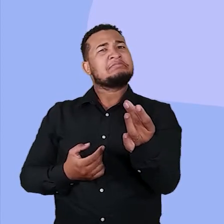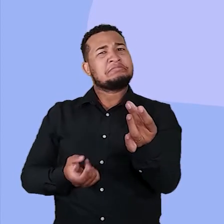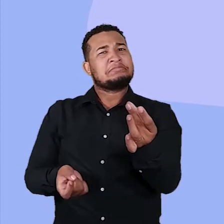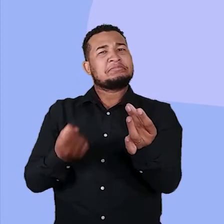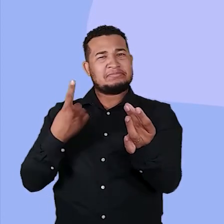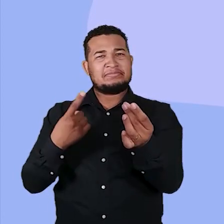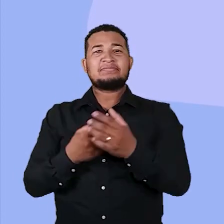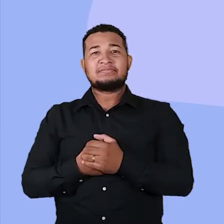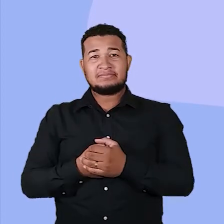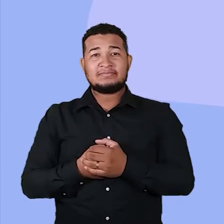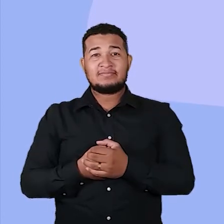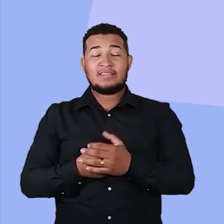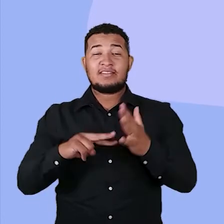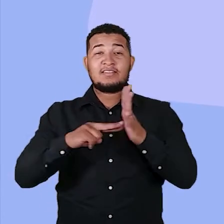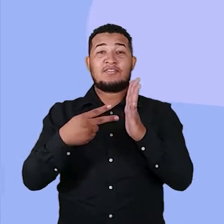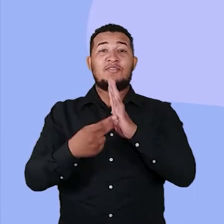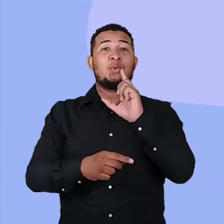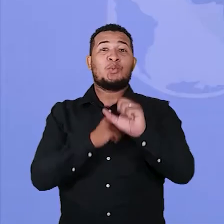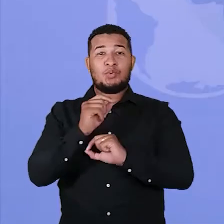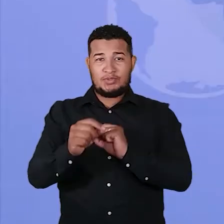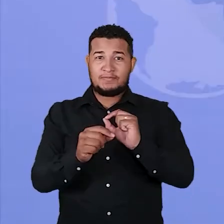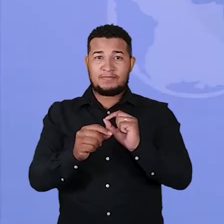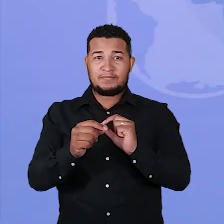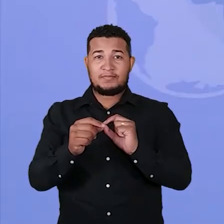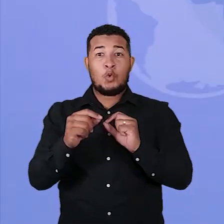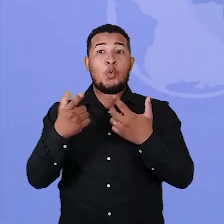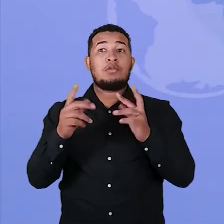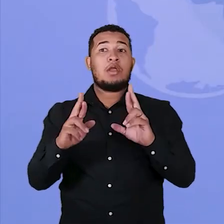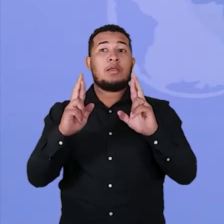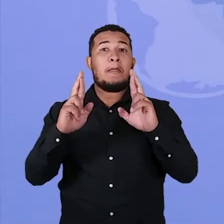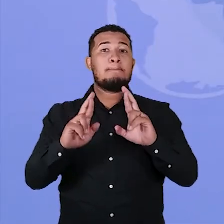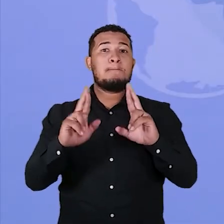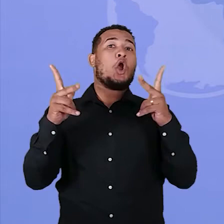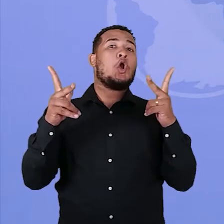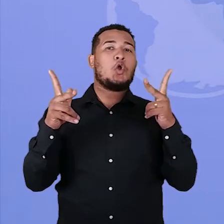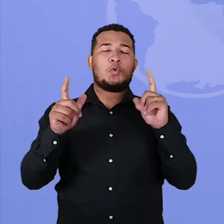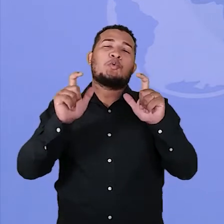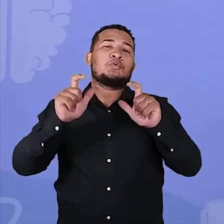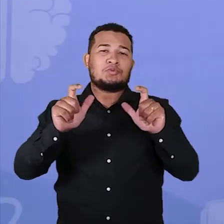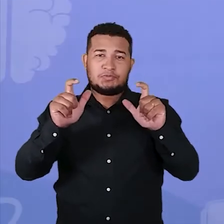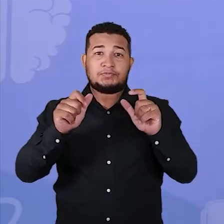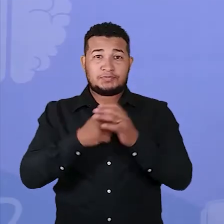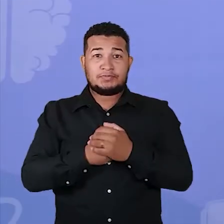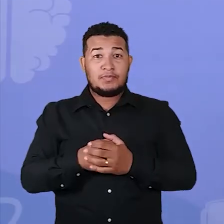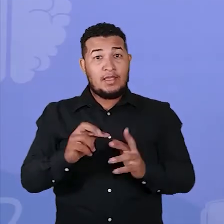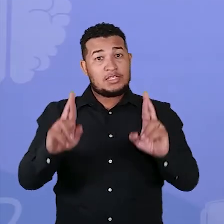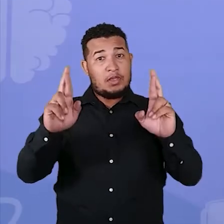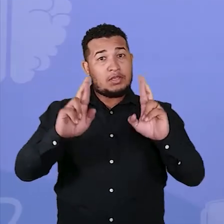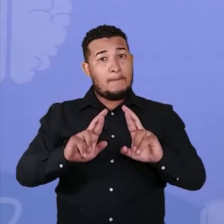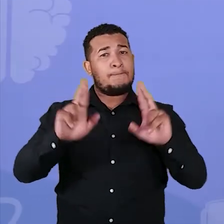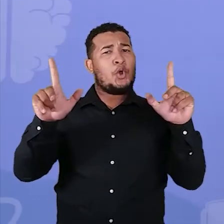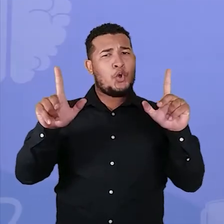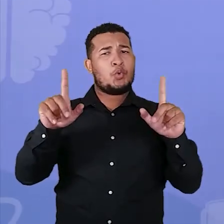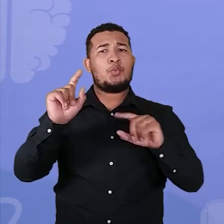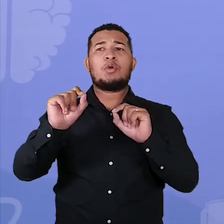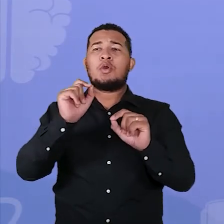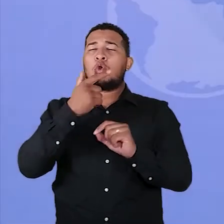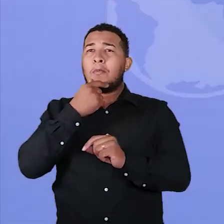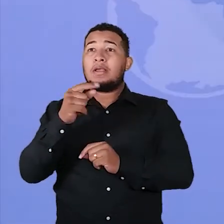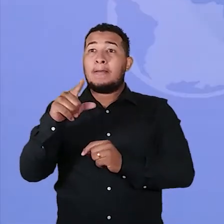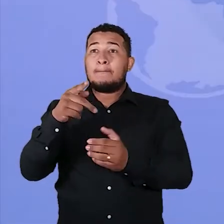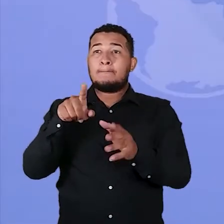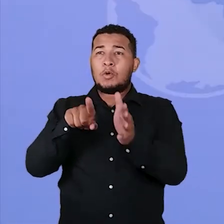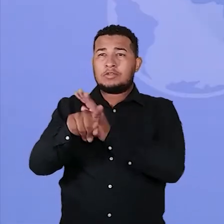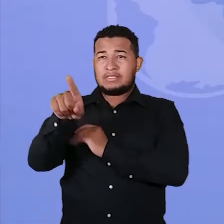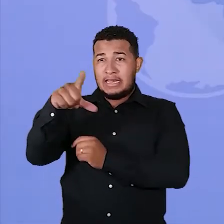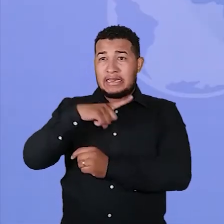nota de R$1. Então, onde está a quebra da expectativa ali? A quebra da expectativa é que quando o cara pergunta,